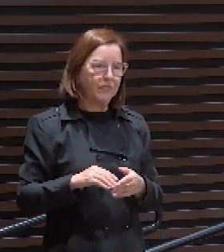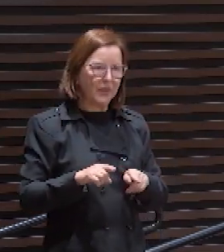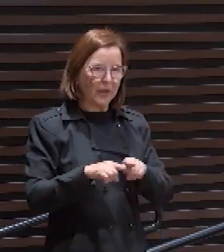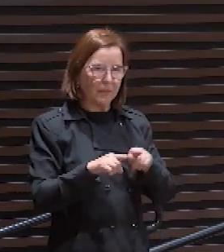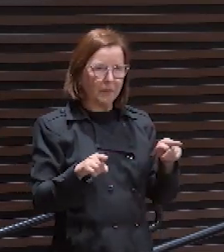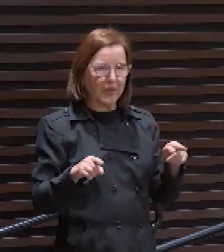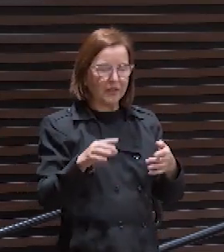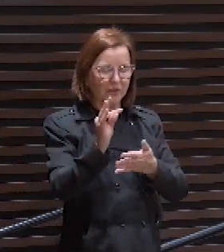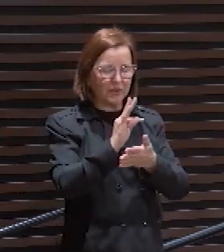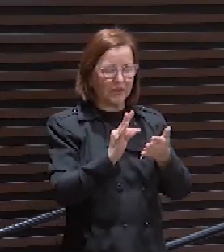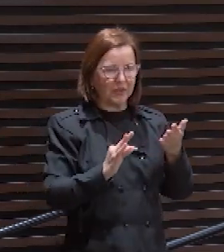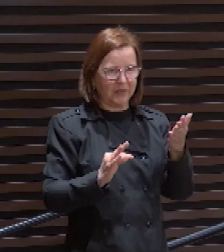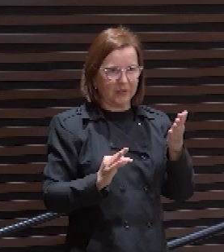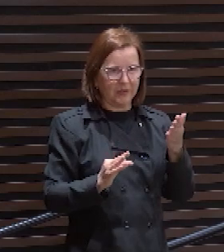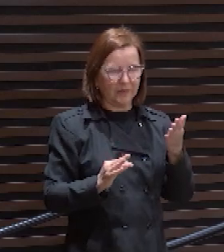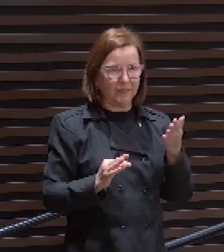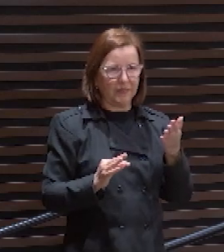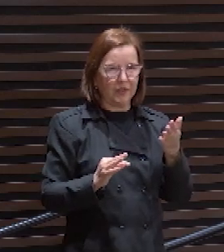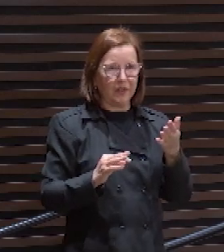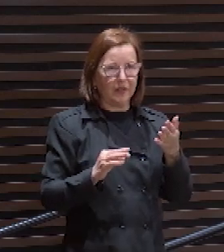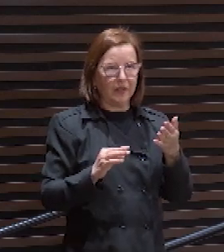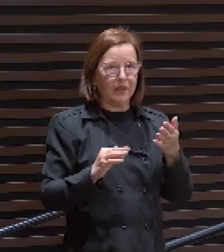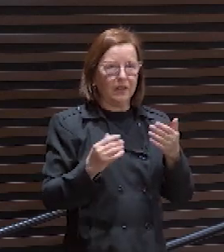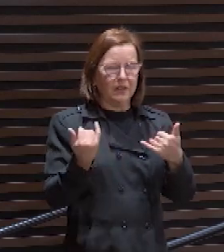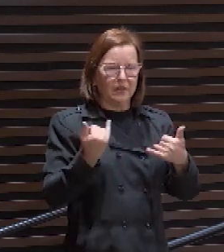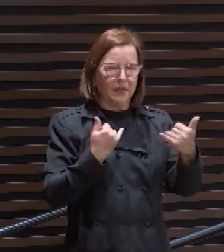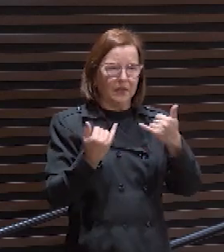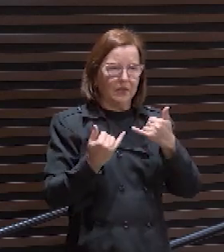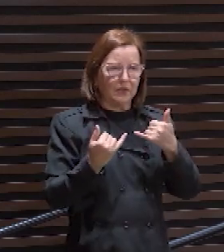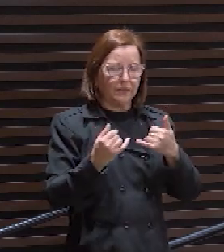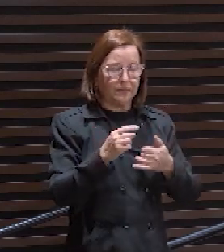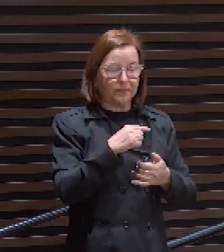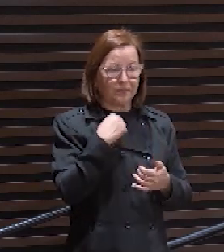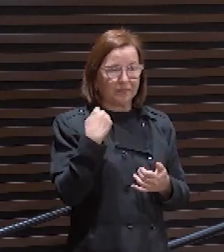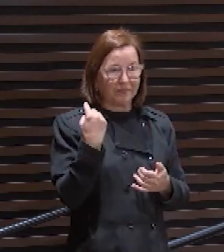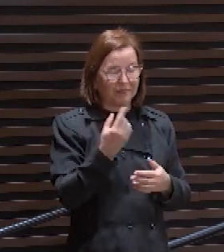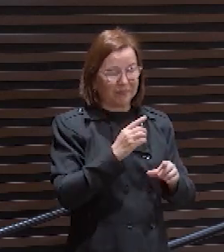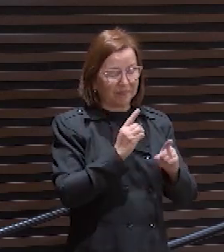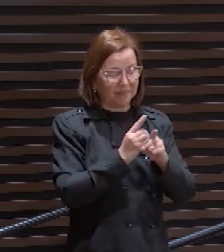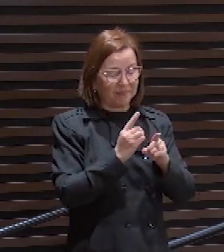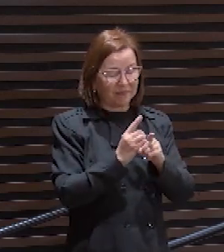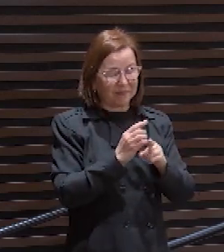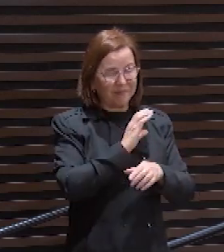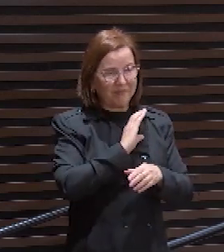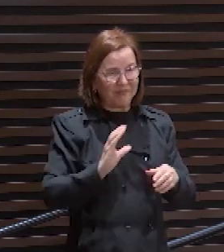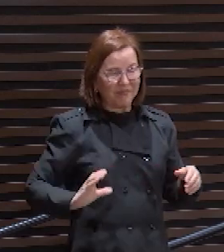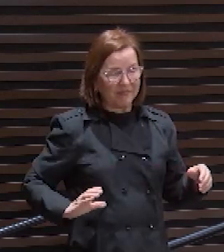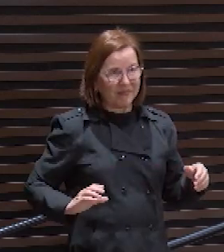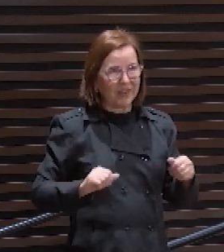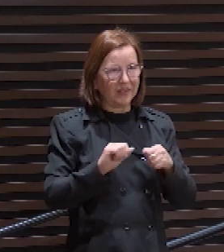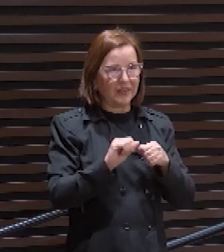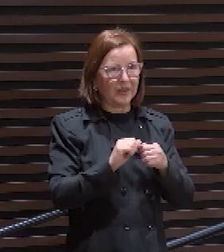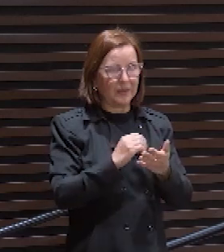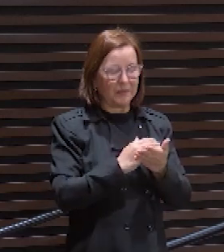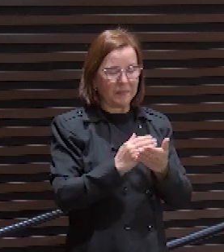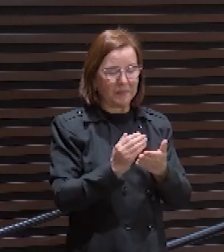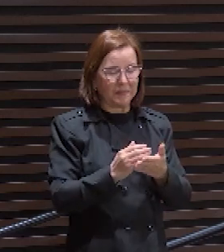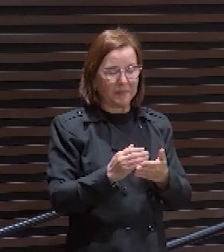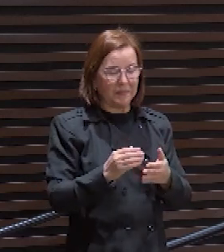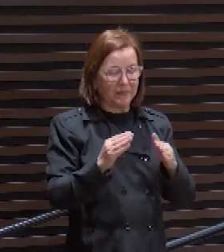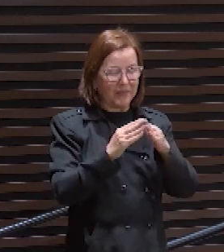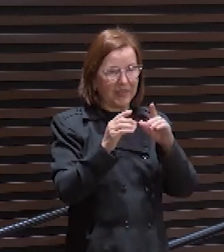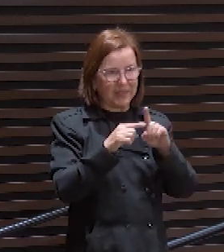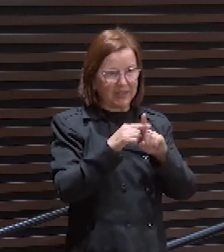o texto traz aplicações a nós, que somos discípulos de Cristo, que fazemos parte da igreja. Porque quando nós não